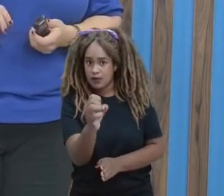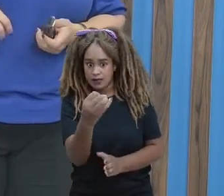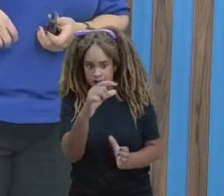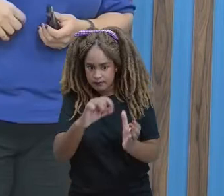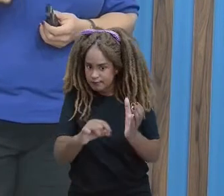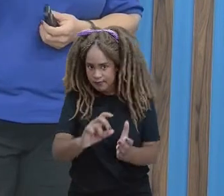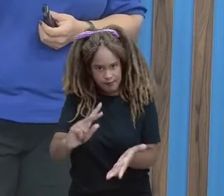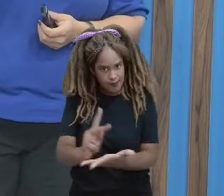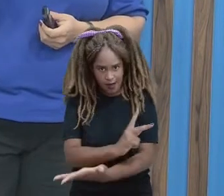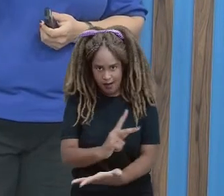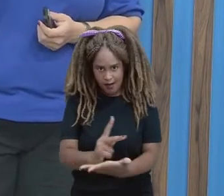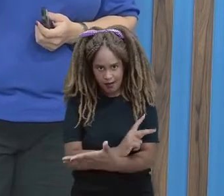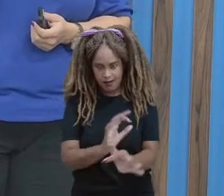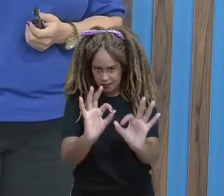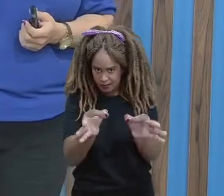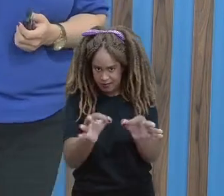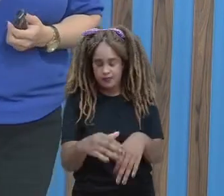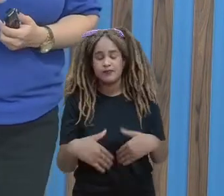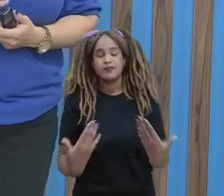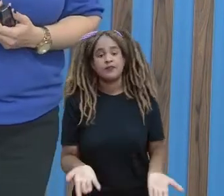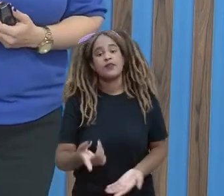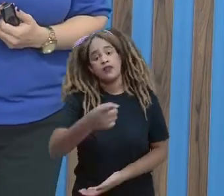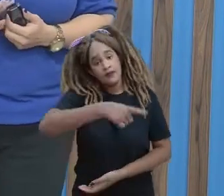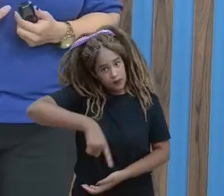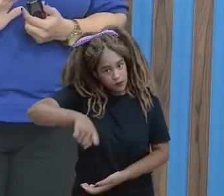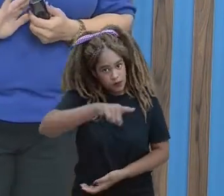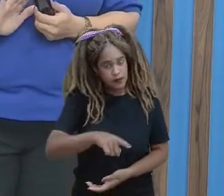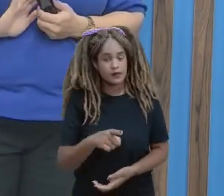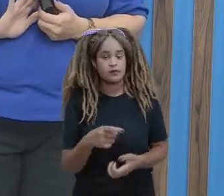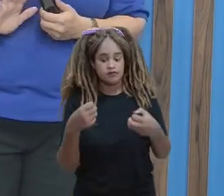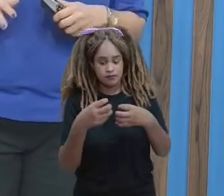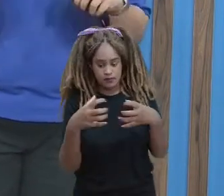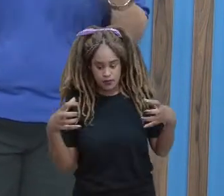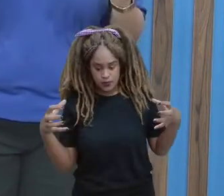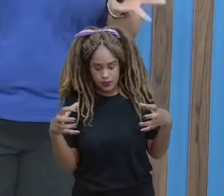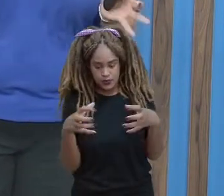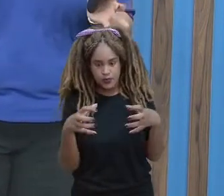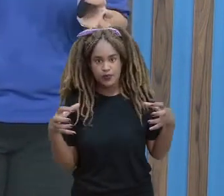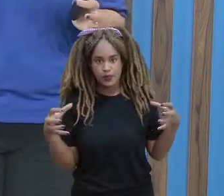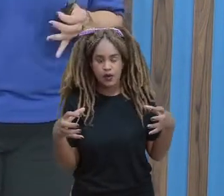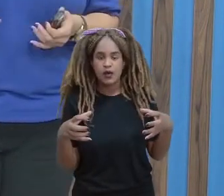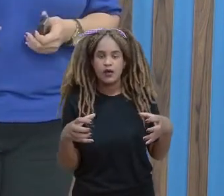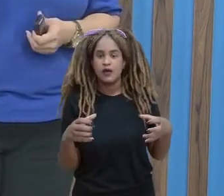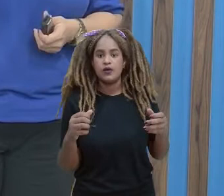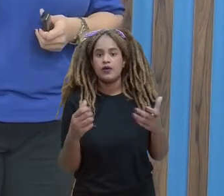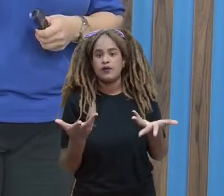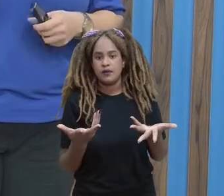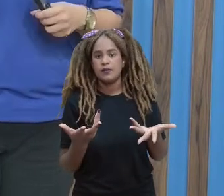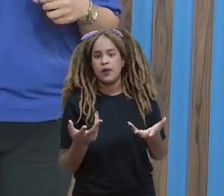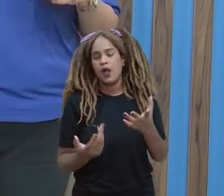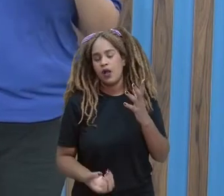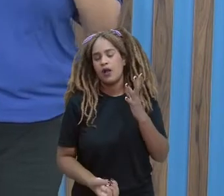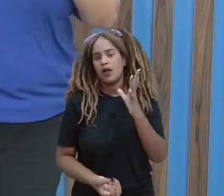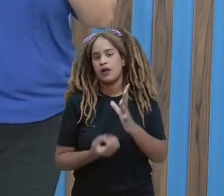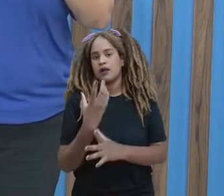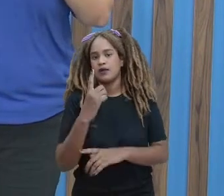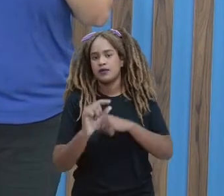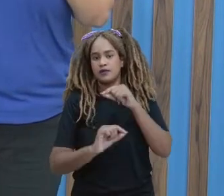sentido. E aí, você pegando esse ímã e fazendo isso, por exemplo, numa agulha de aço, você